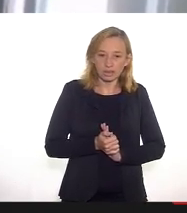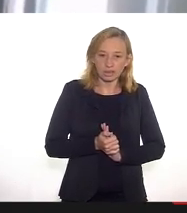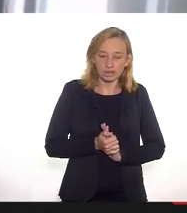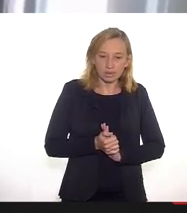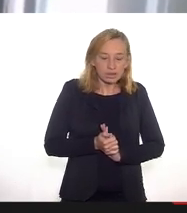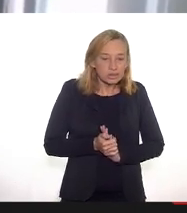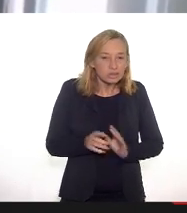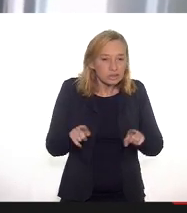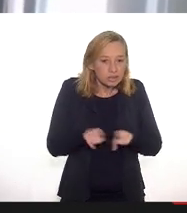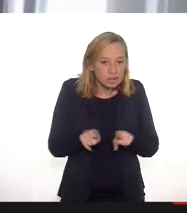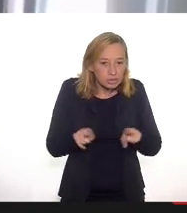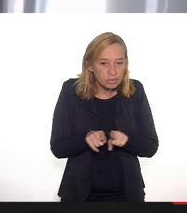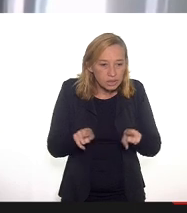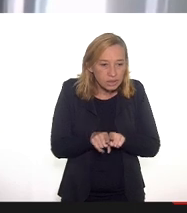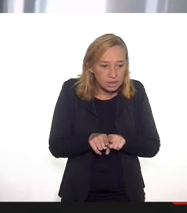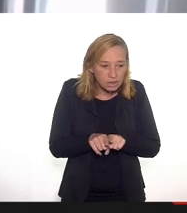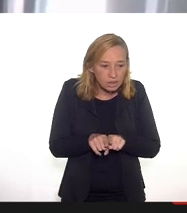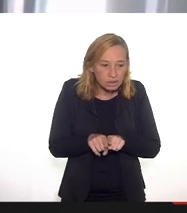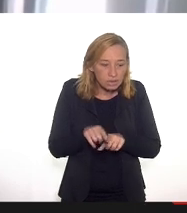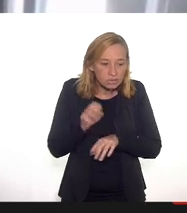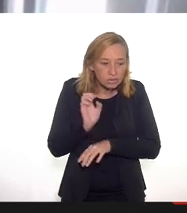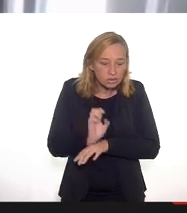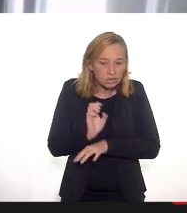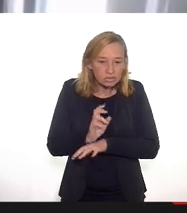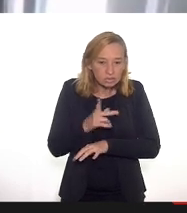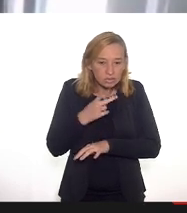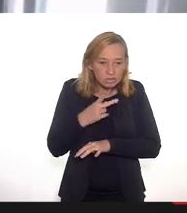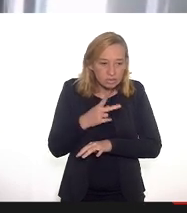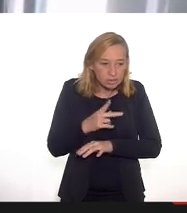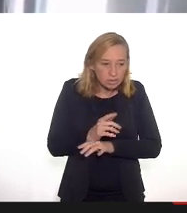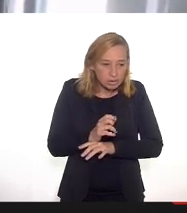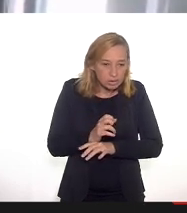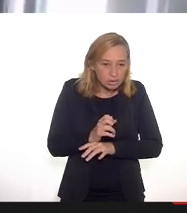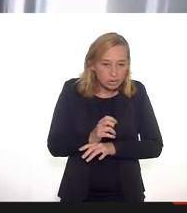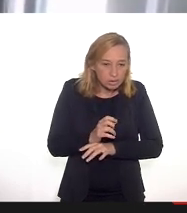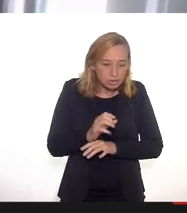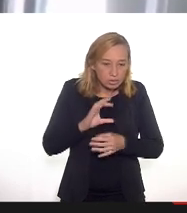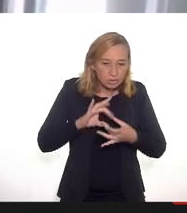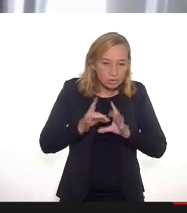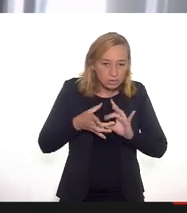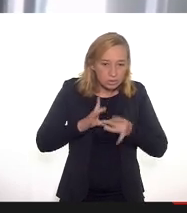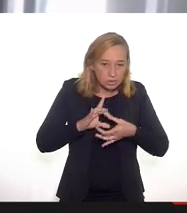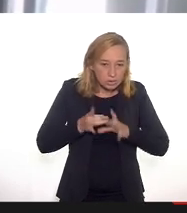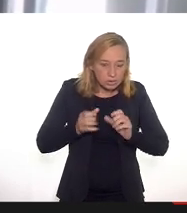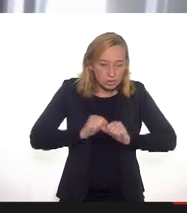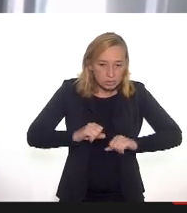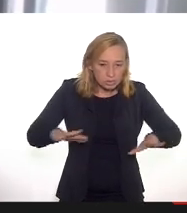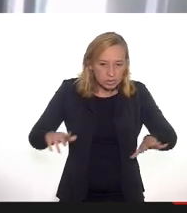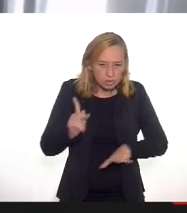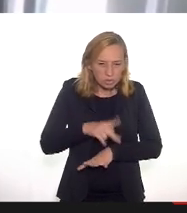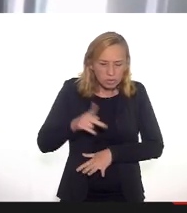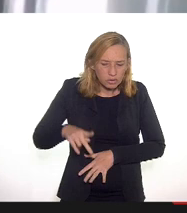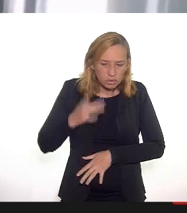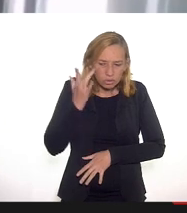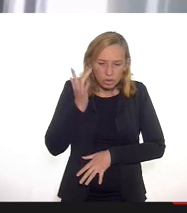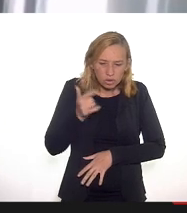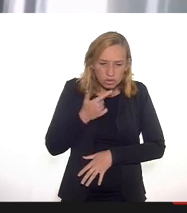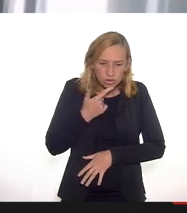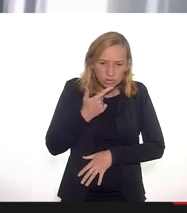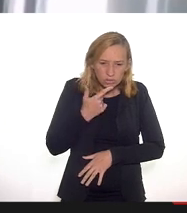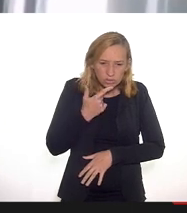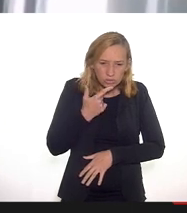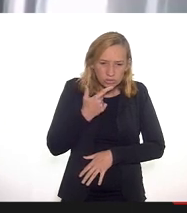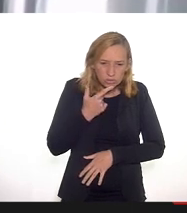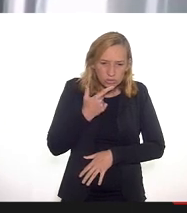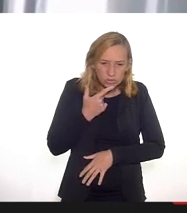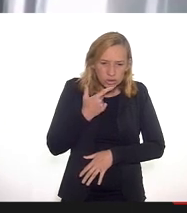aspecto, o Gustavo também mencionou, é que no contexto da pandemia, e o professor, acho que foi o professor, não foi o